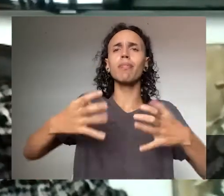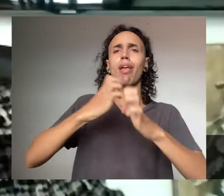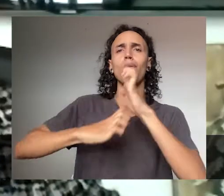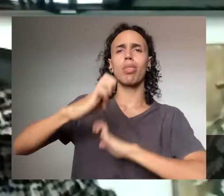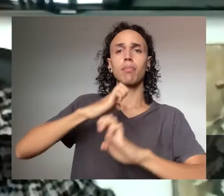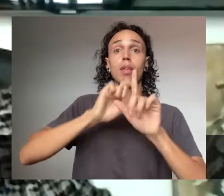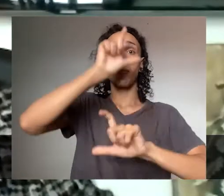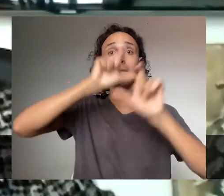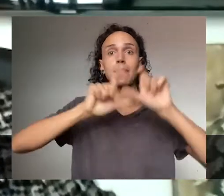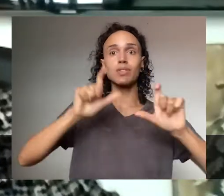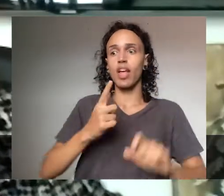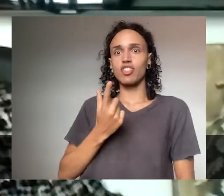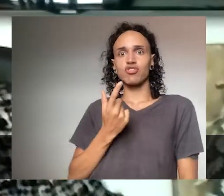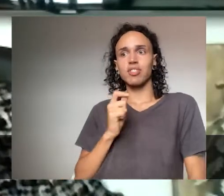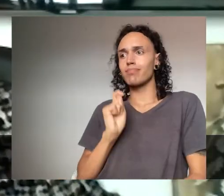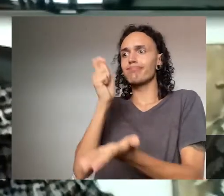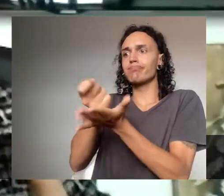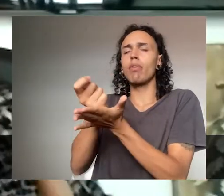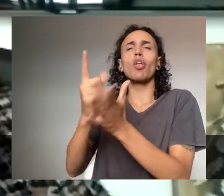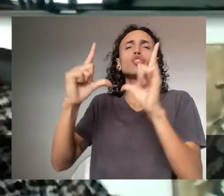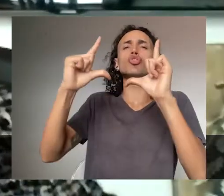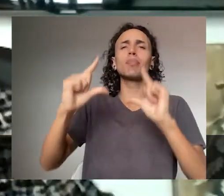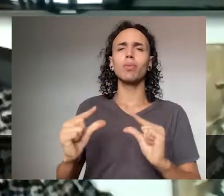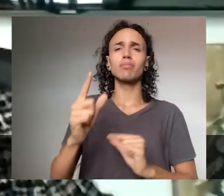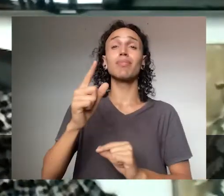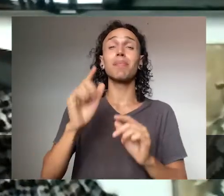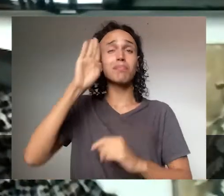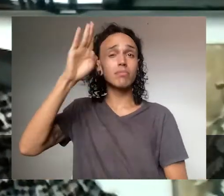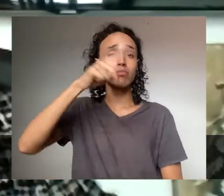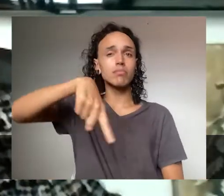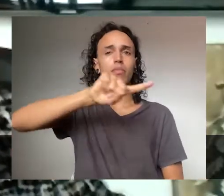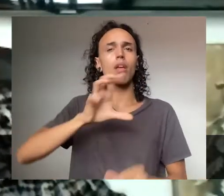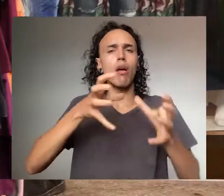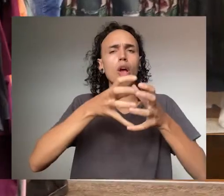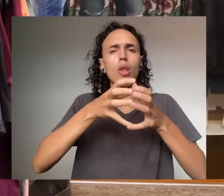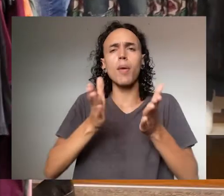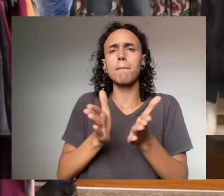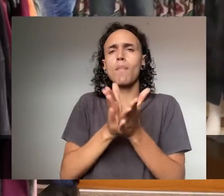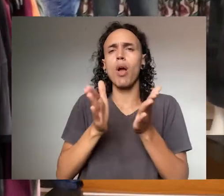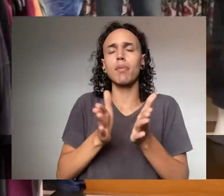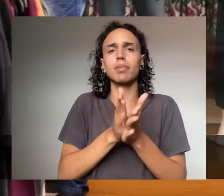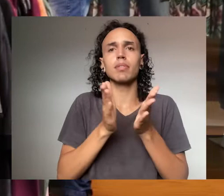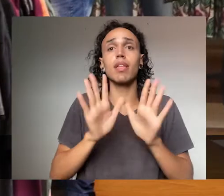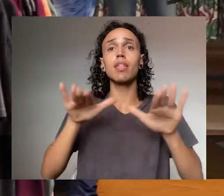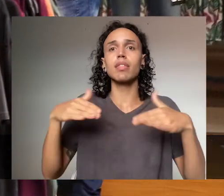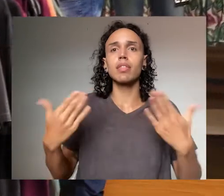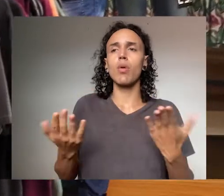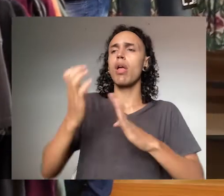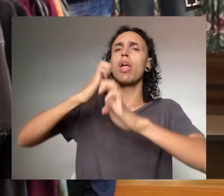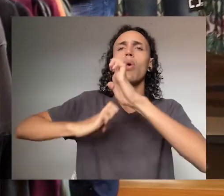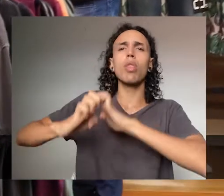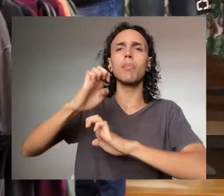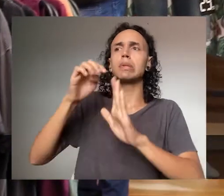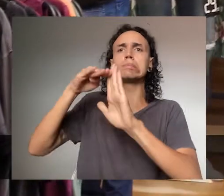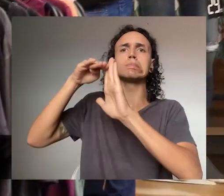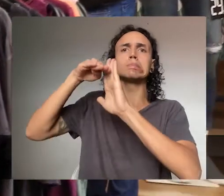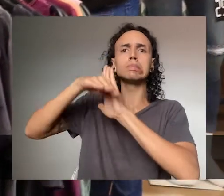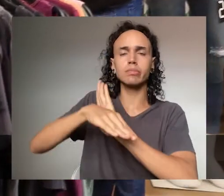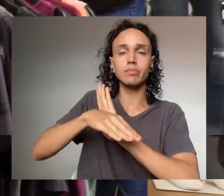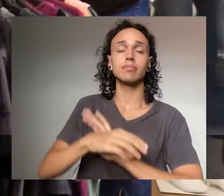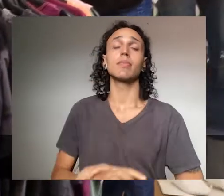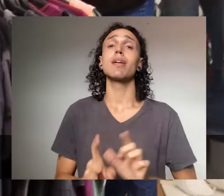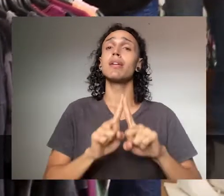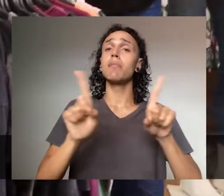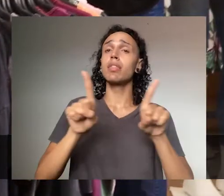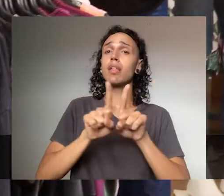reduz o poder de compra de quem tem moeda na mão, basicamente dos níveis de renda mais baixos. Então, a demanda tende a frear por este lado. E